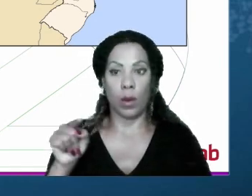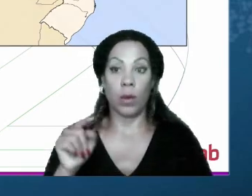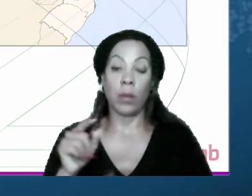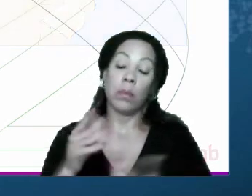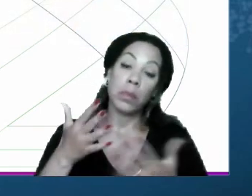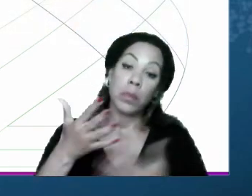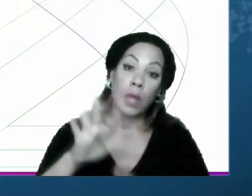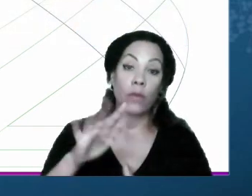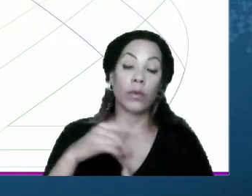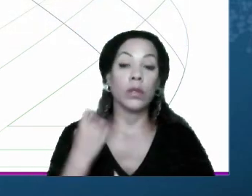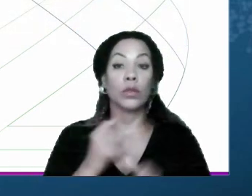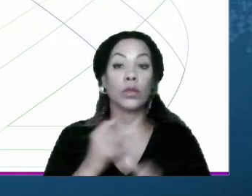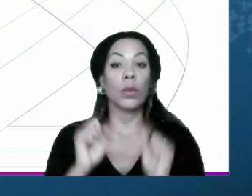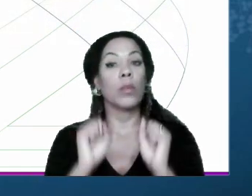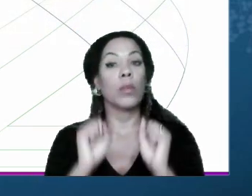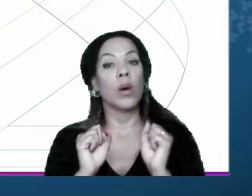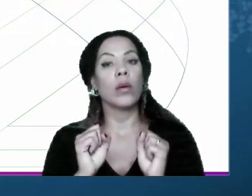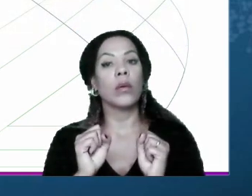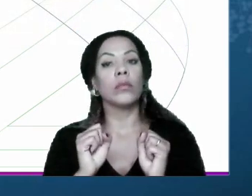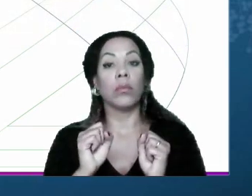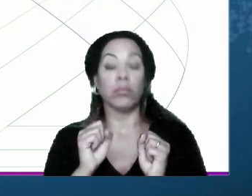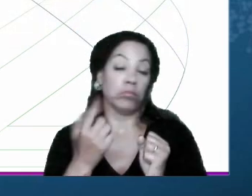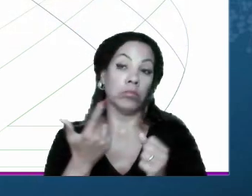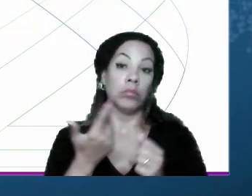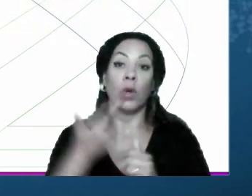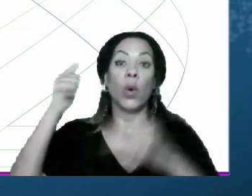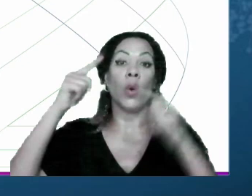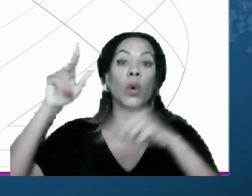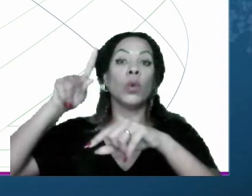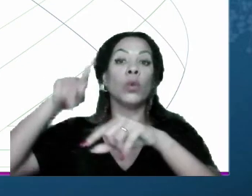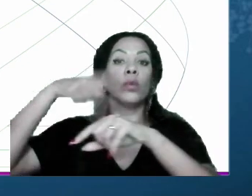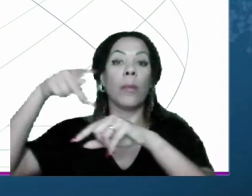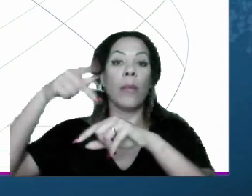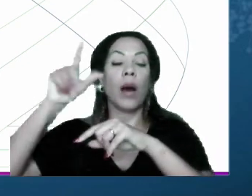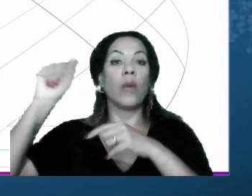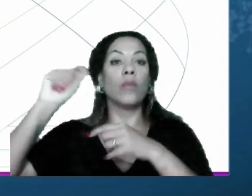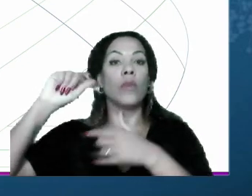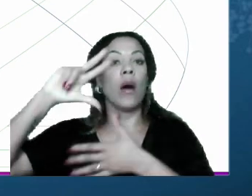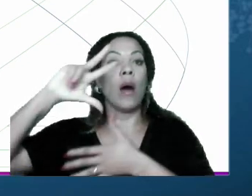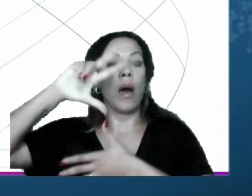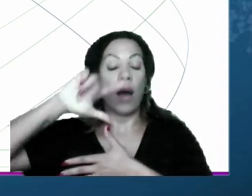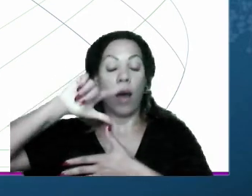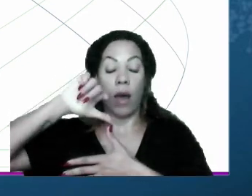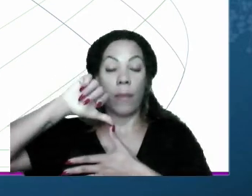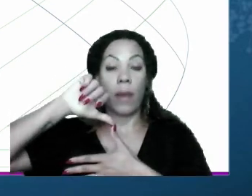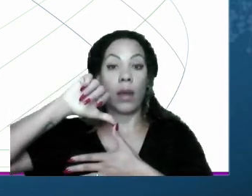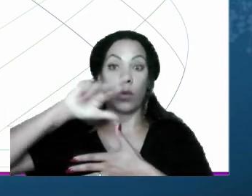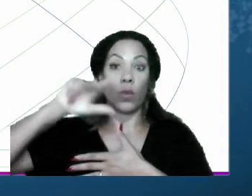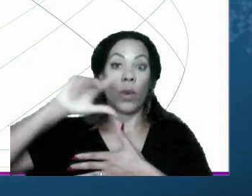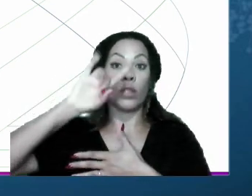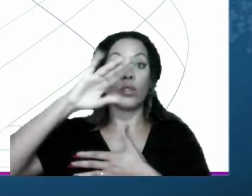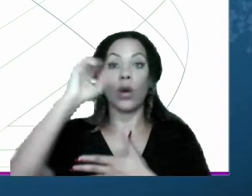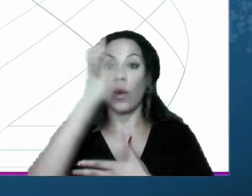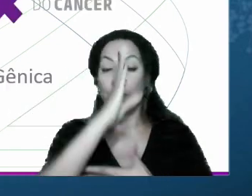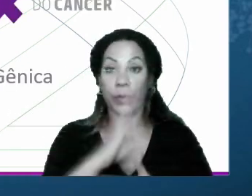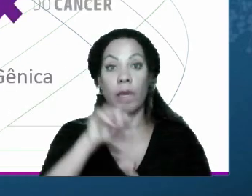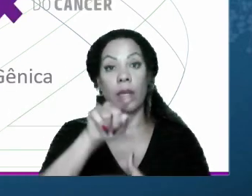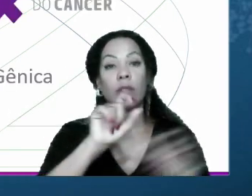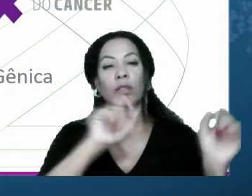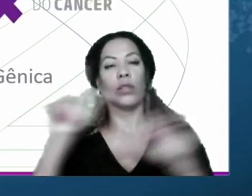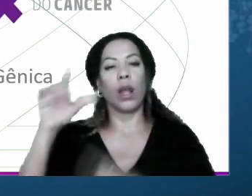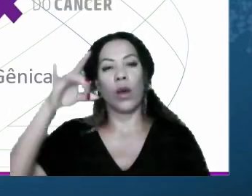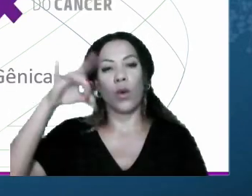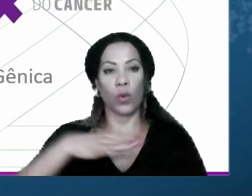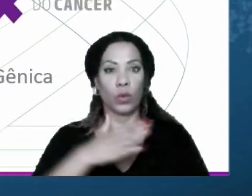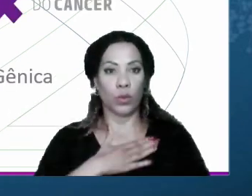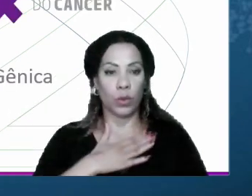possamos passar para países da América Latina além das fronteiras do Brasil. Esse é o meu último slide, falei